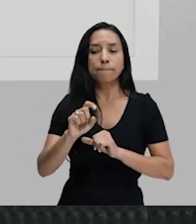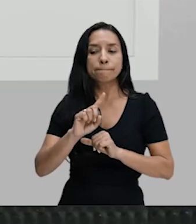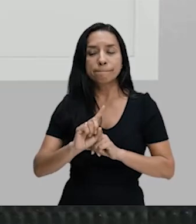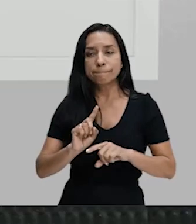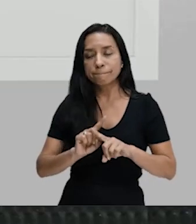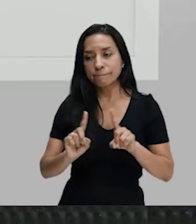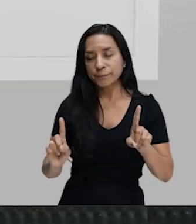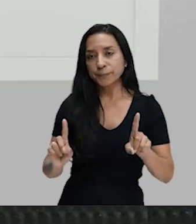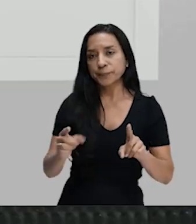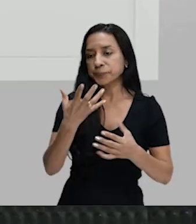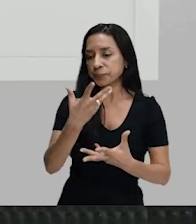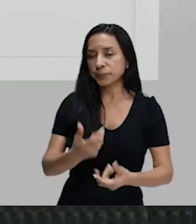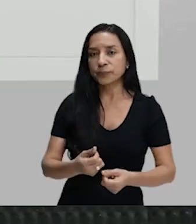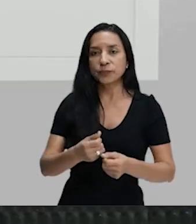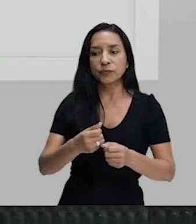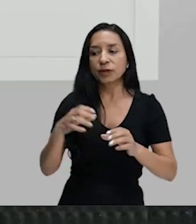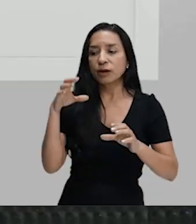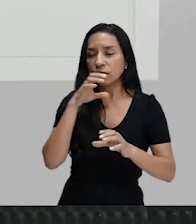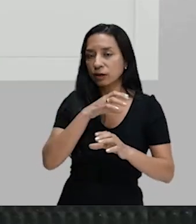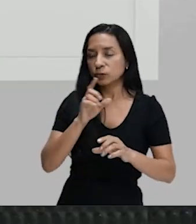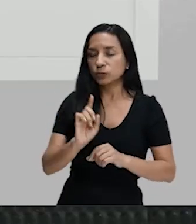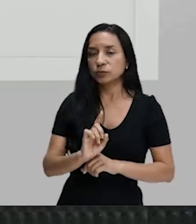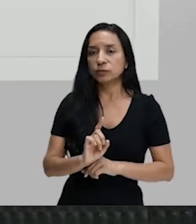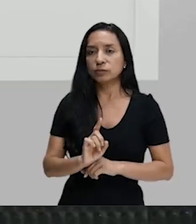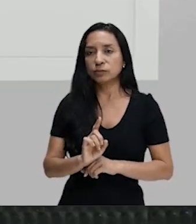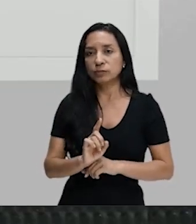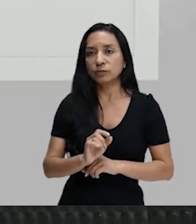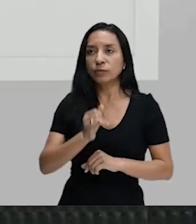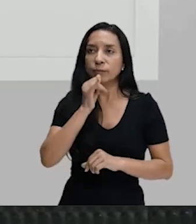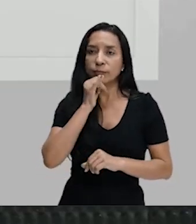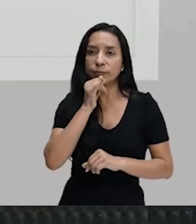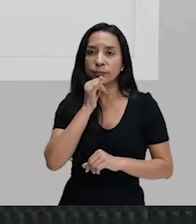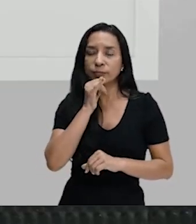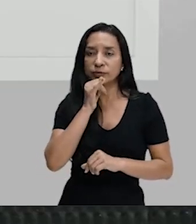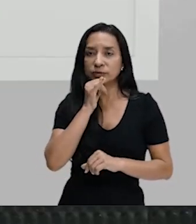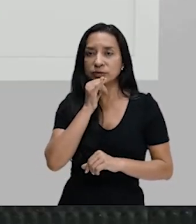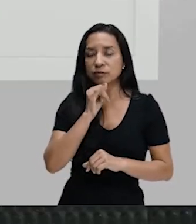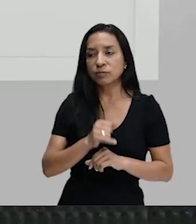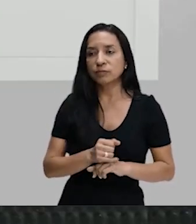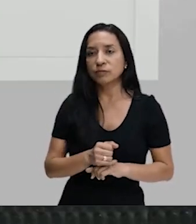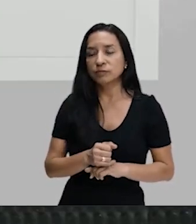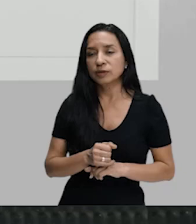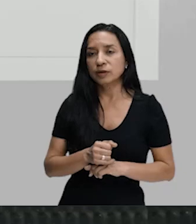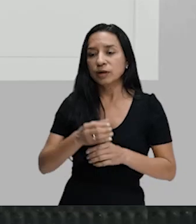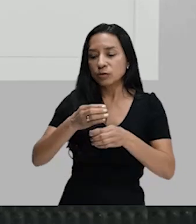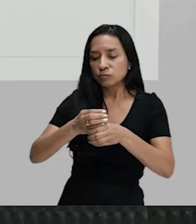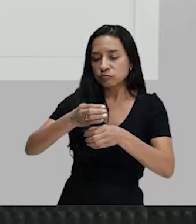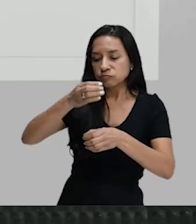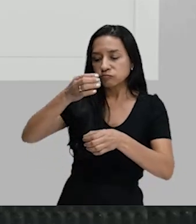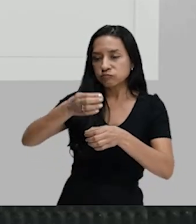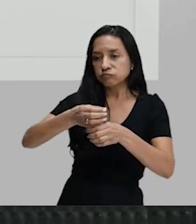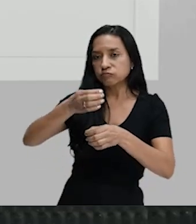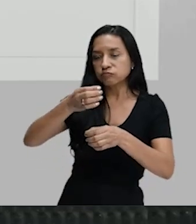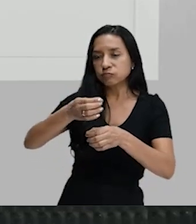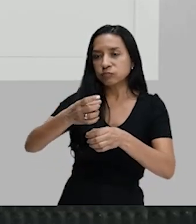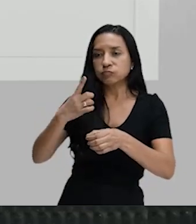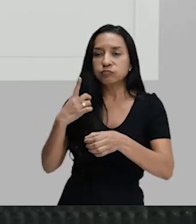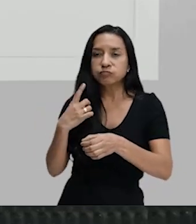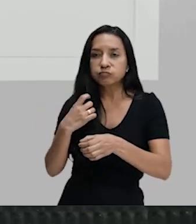disso pode ser as latinhas de desodorante. Okay? As latinhas de